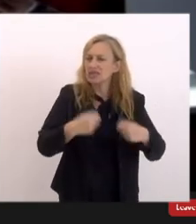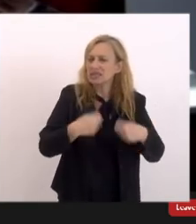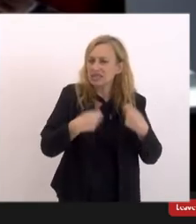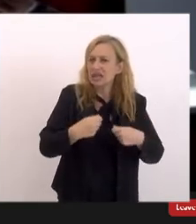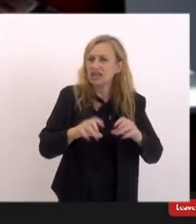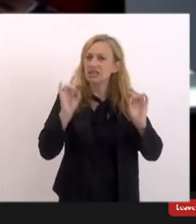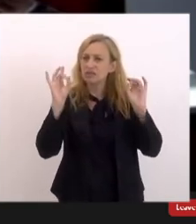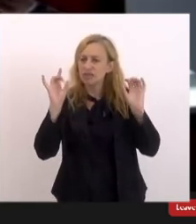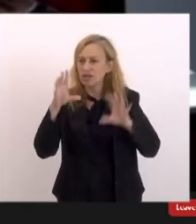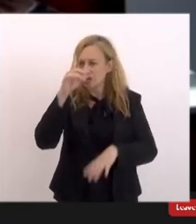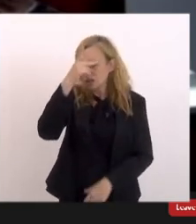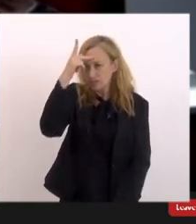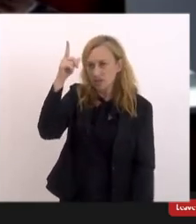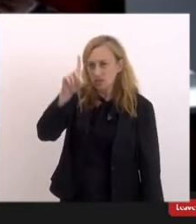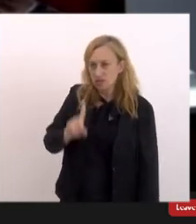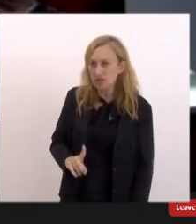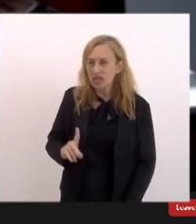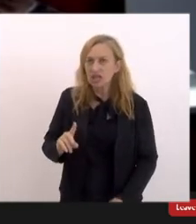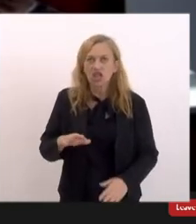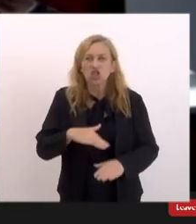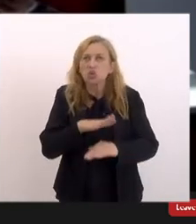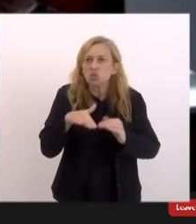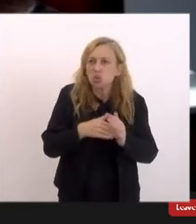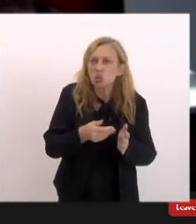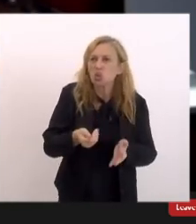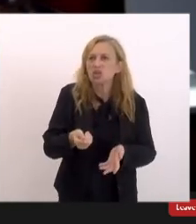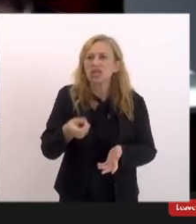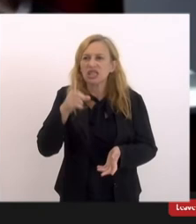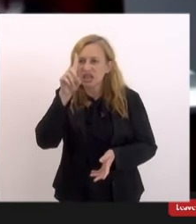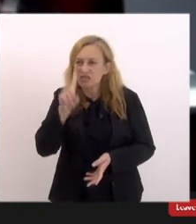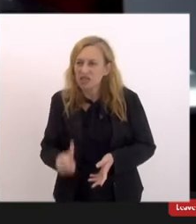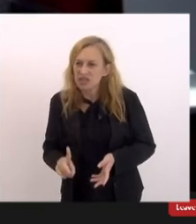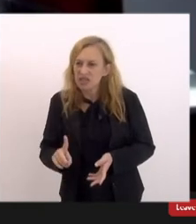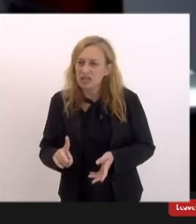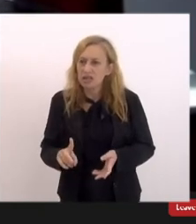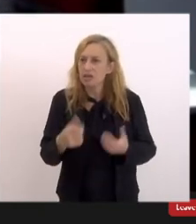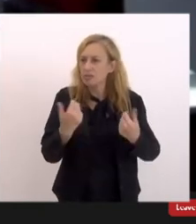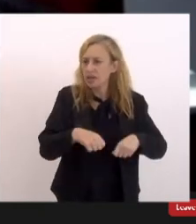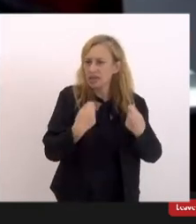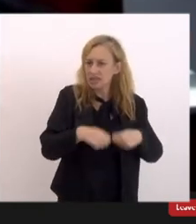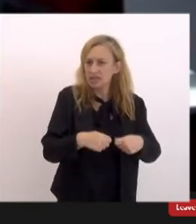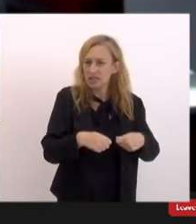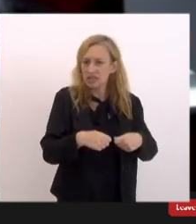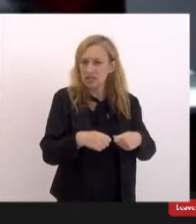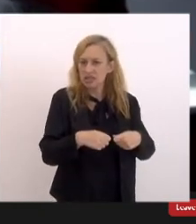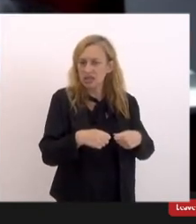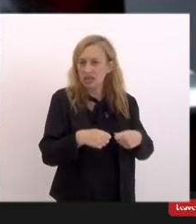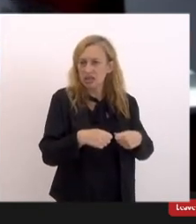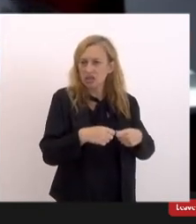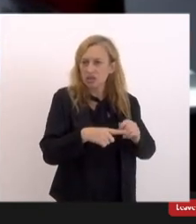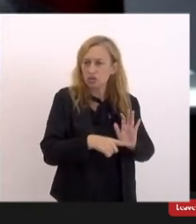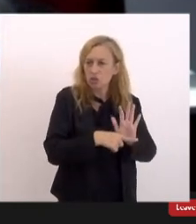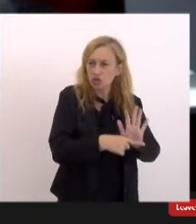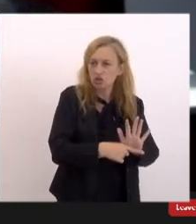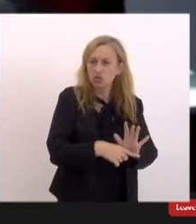tipo de deficiência. Nem toda deficiência demanda um atendimento especializado,